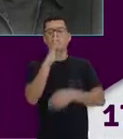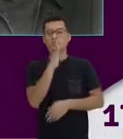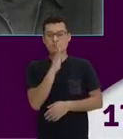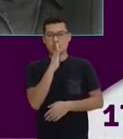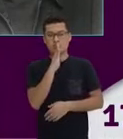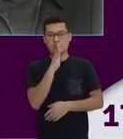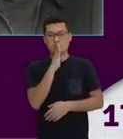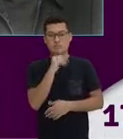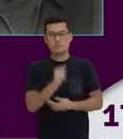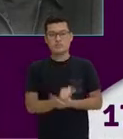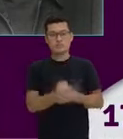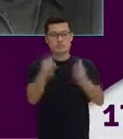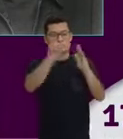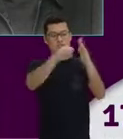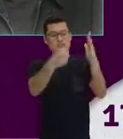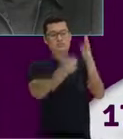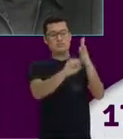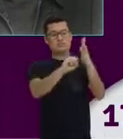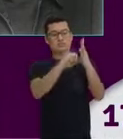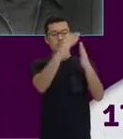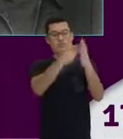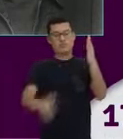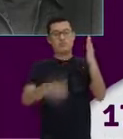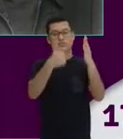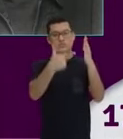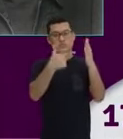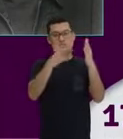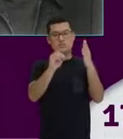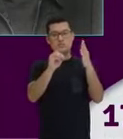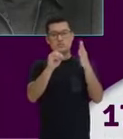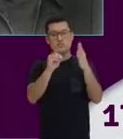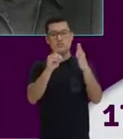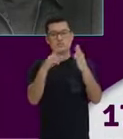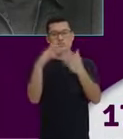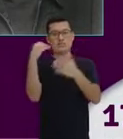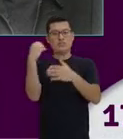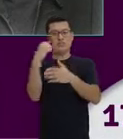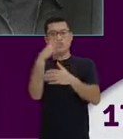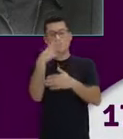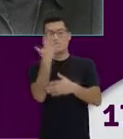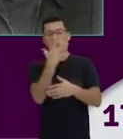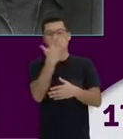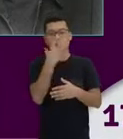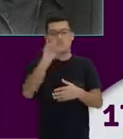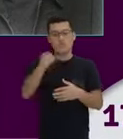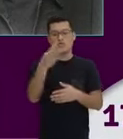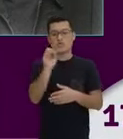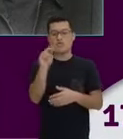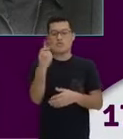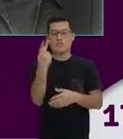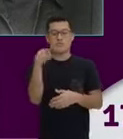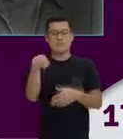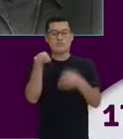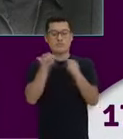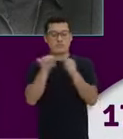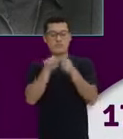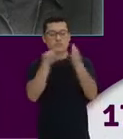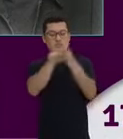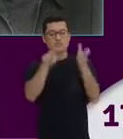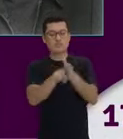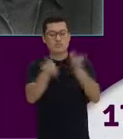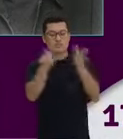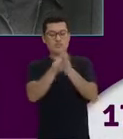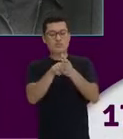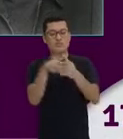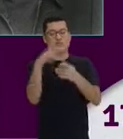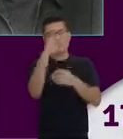já na metade do século 20 foi o artista e músico John Cage então ele pesquisou a possibilidade